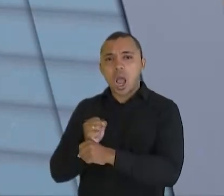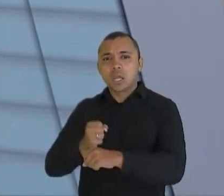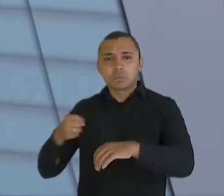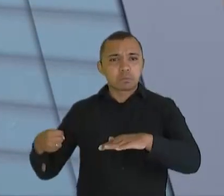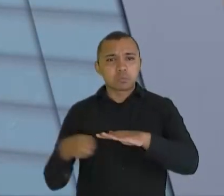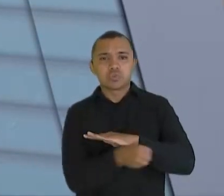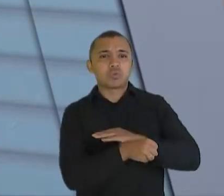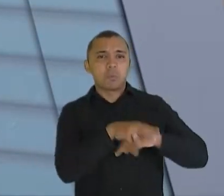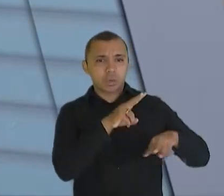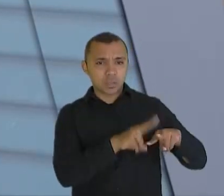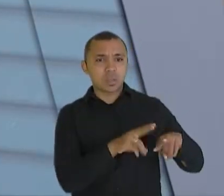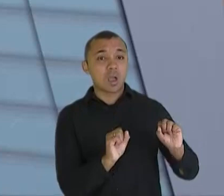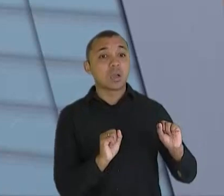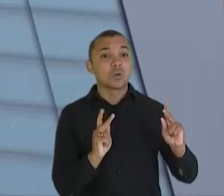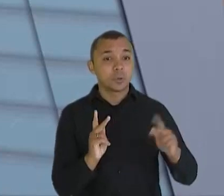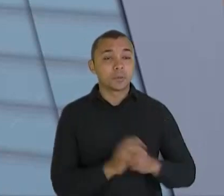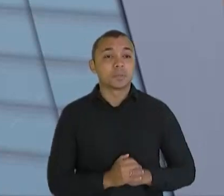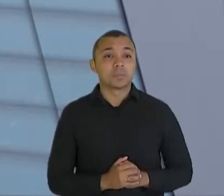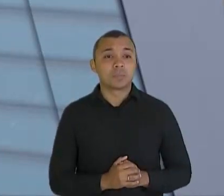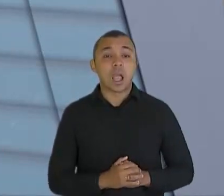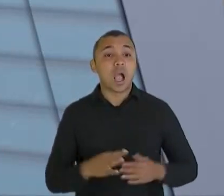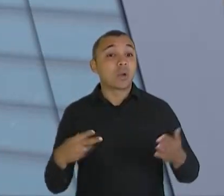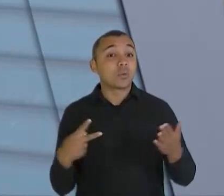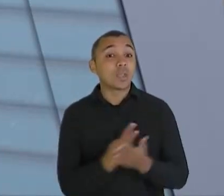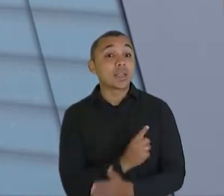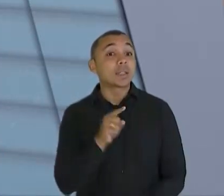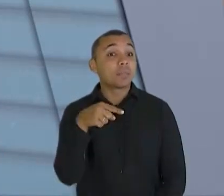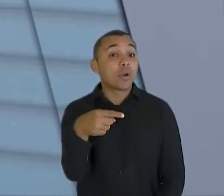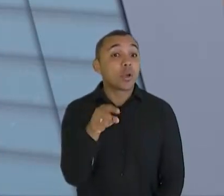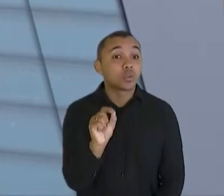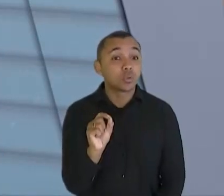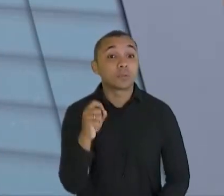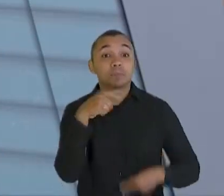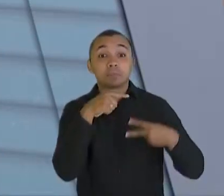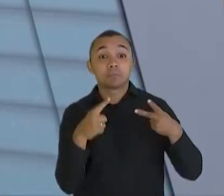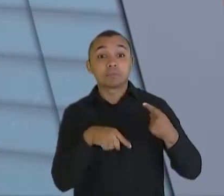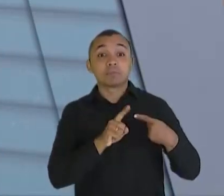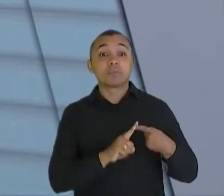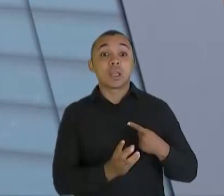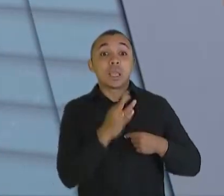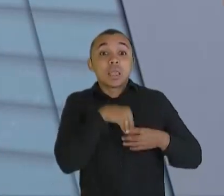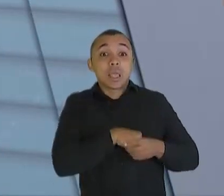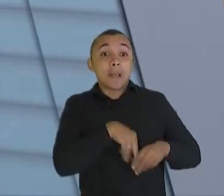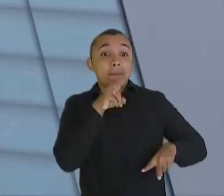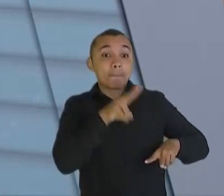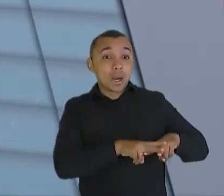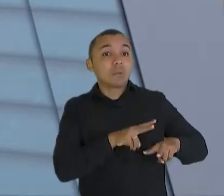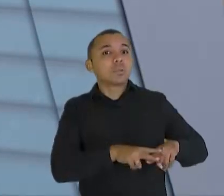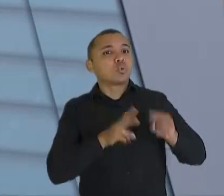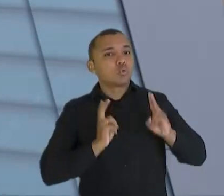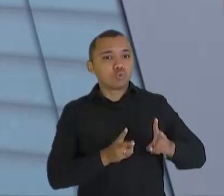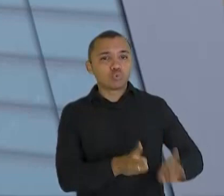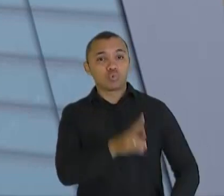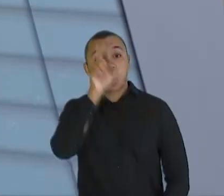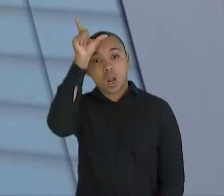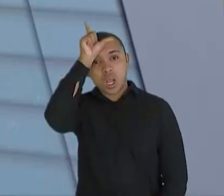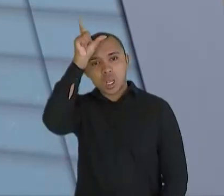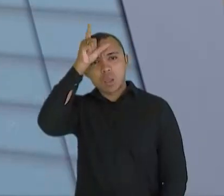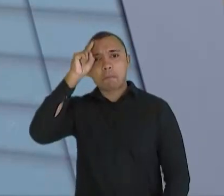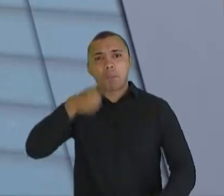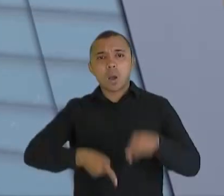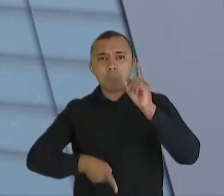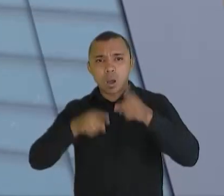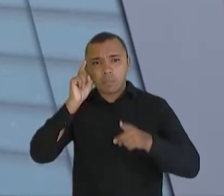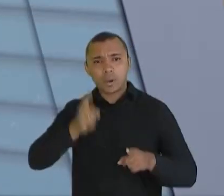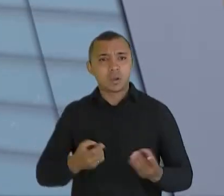estabelecimento prisional, acontece dois fenômenos. Um, ele continuar comandando dentro do presídio, que é um absurdo. Dois,